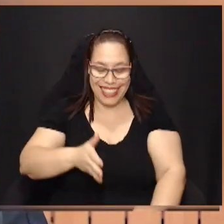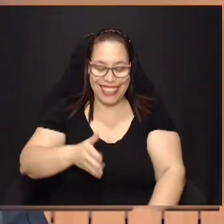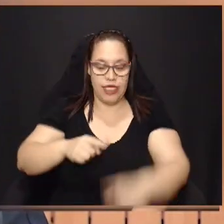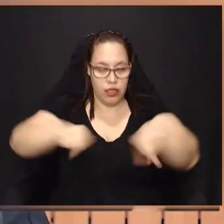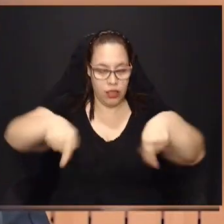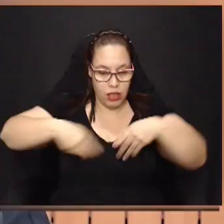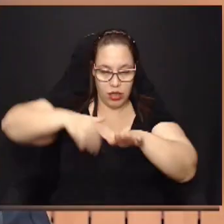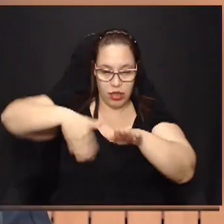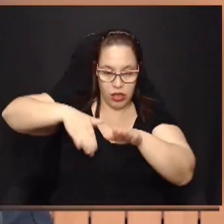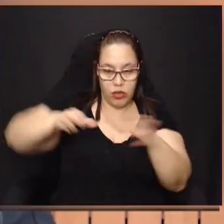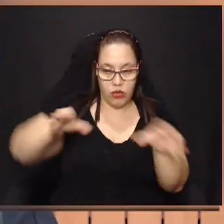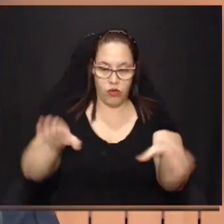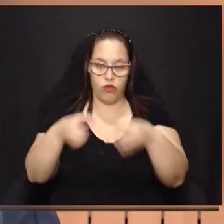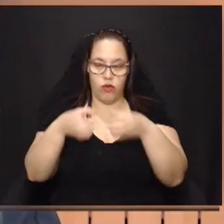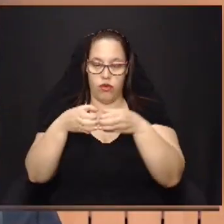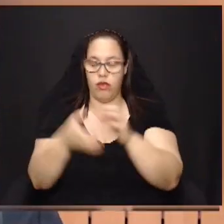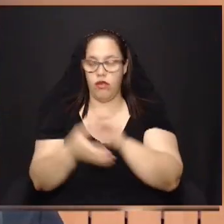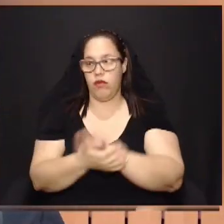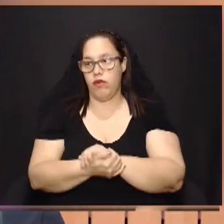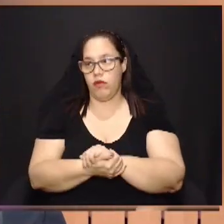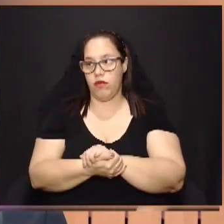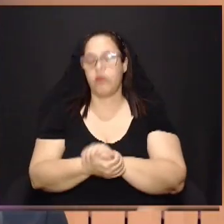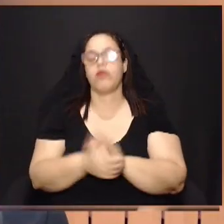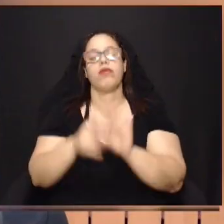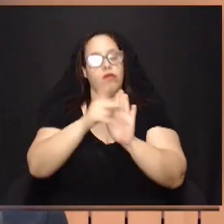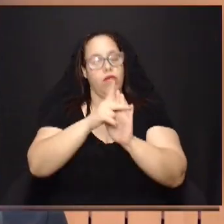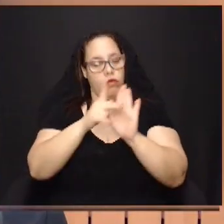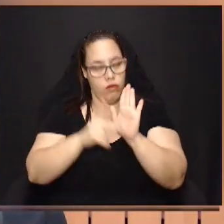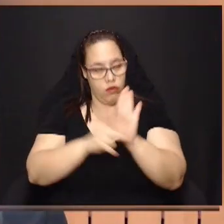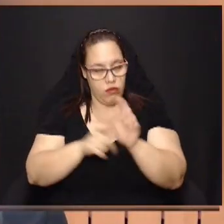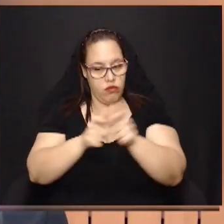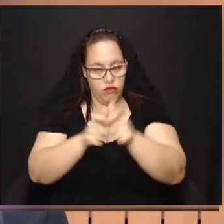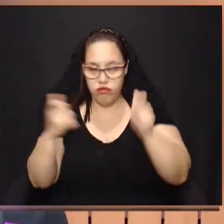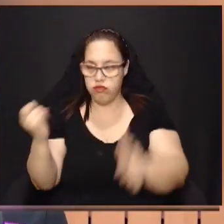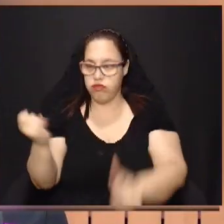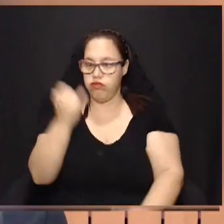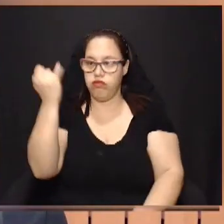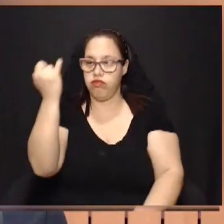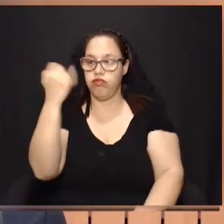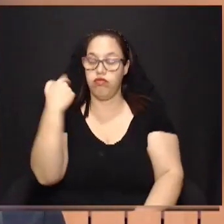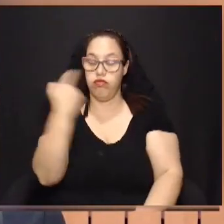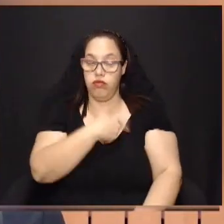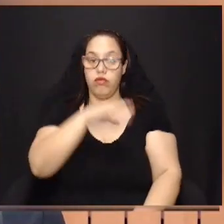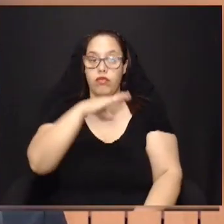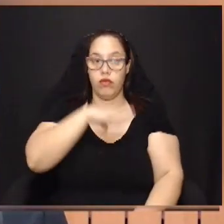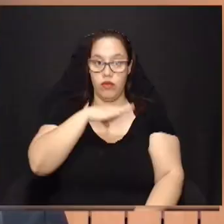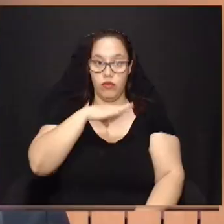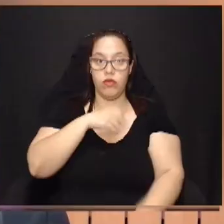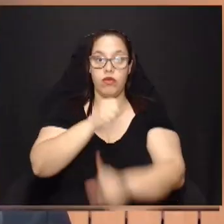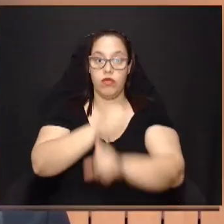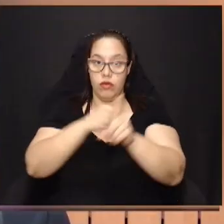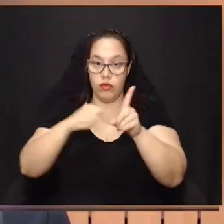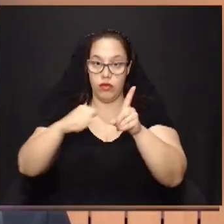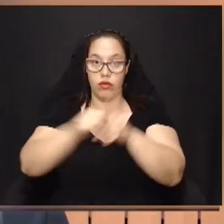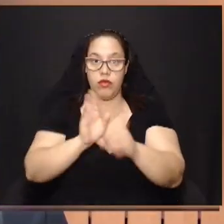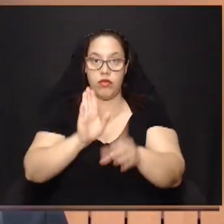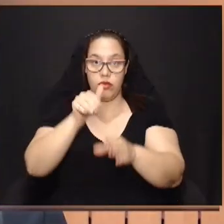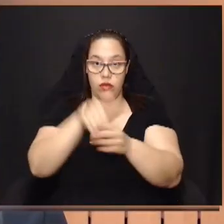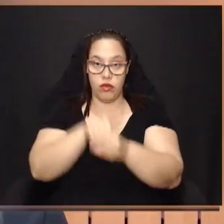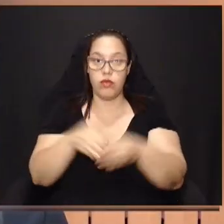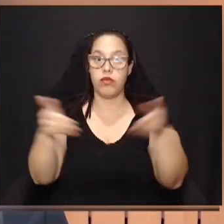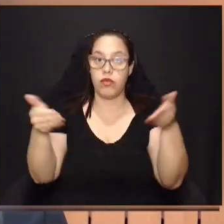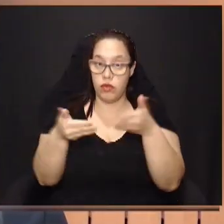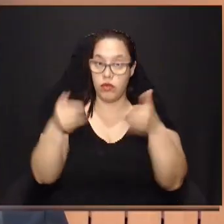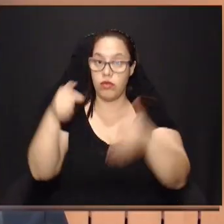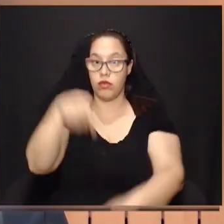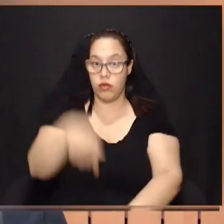coletivo. Este projeto, da maior importância para a nossa cidade e para a nossa sociedade, será votado hoje, aqui neste